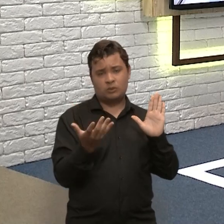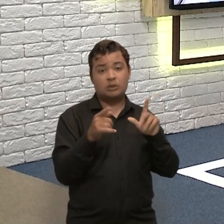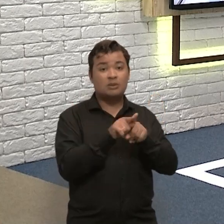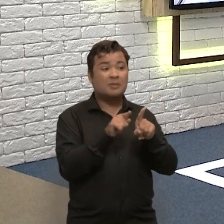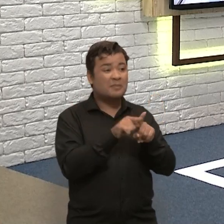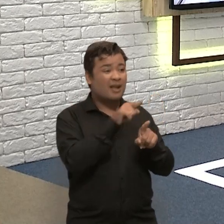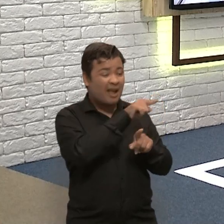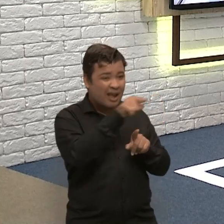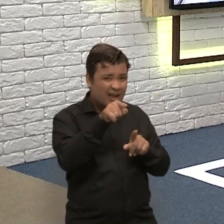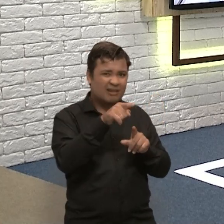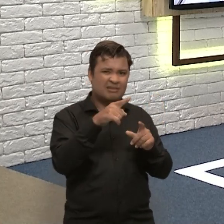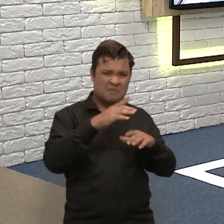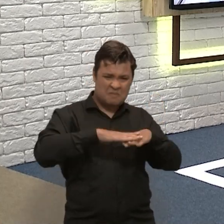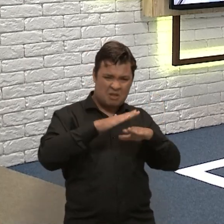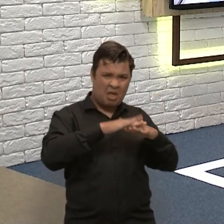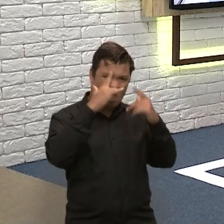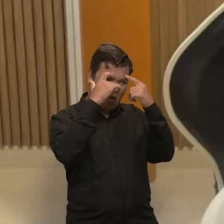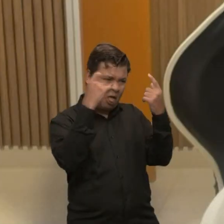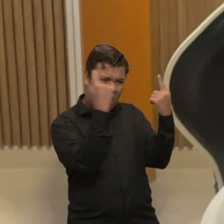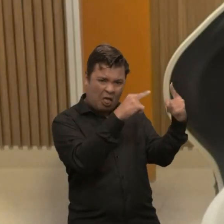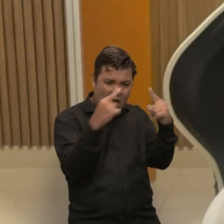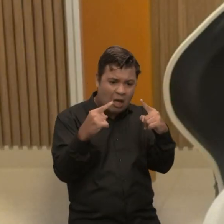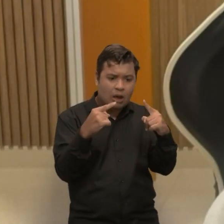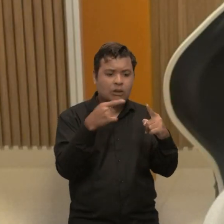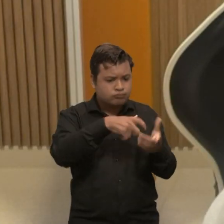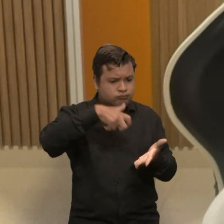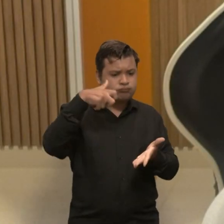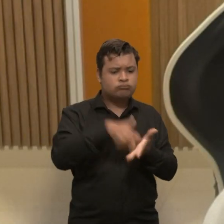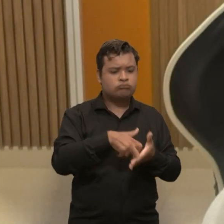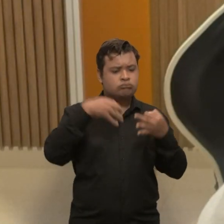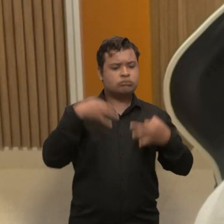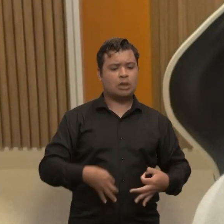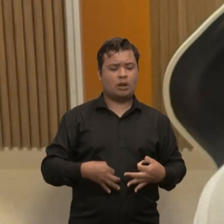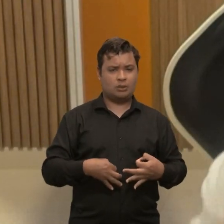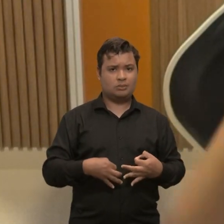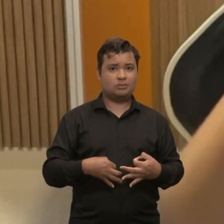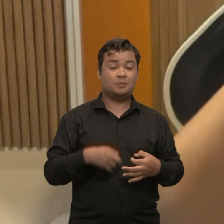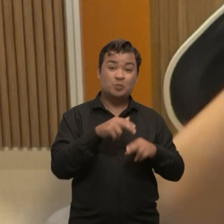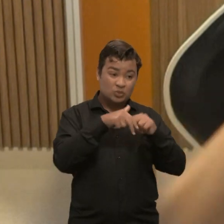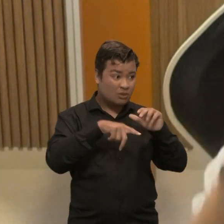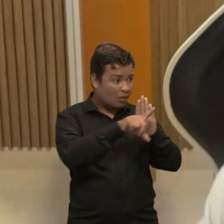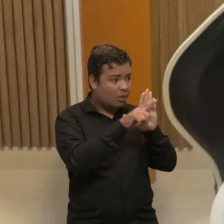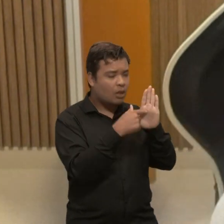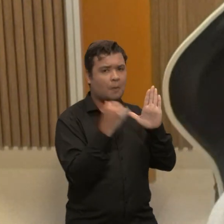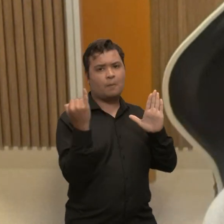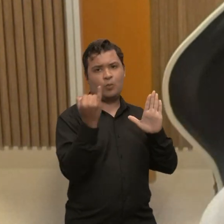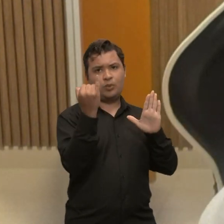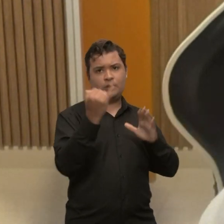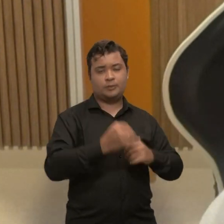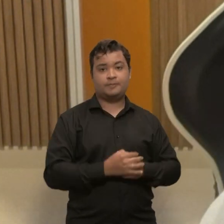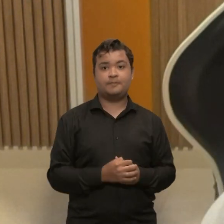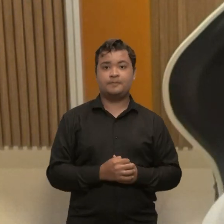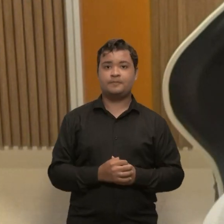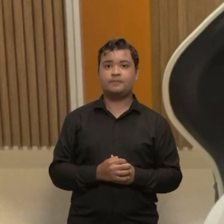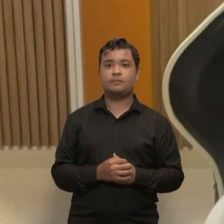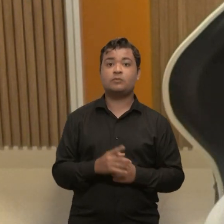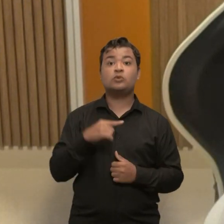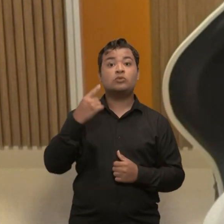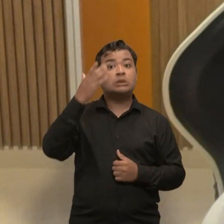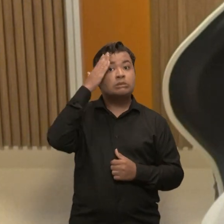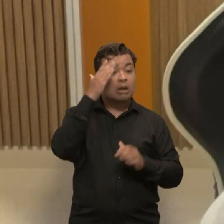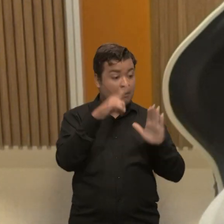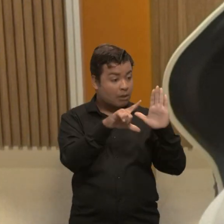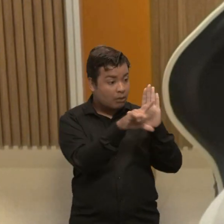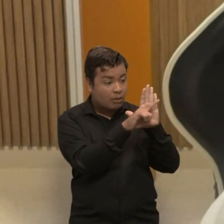agressores a punição correta e etc. Mas a gente sabe que, apesar da gente ter uma legislação